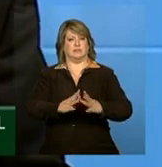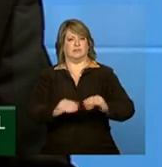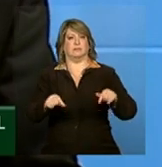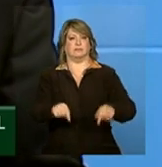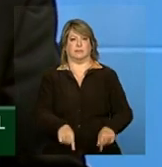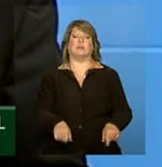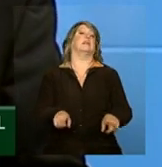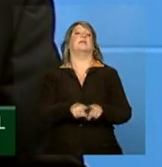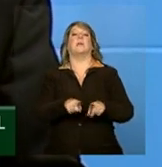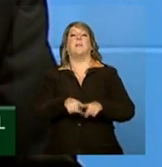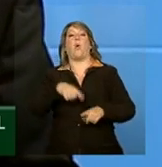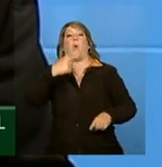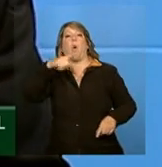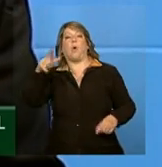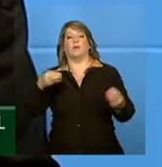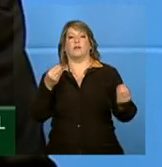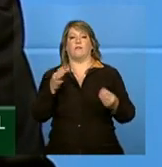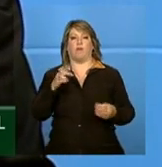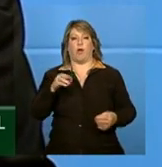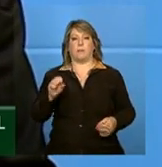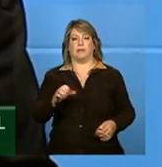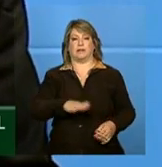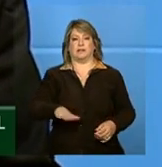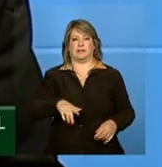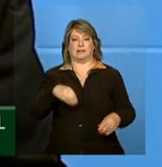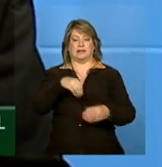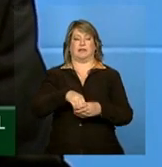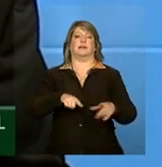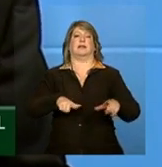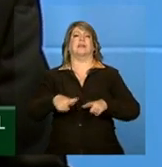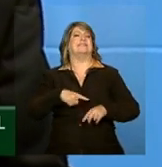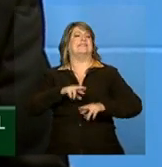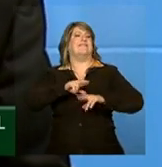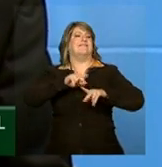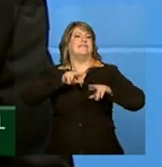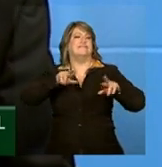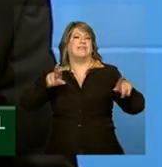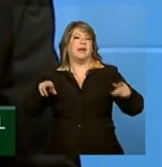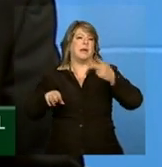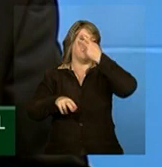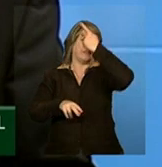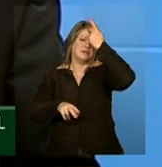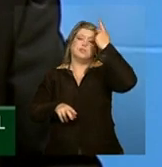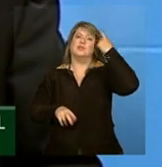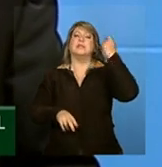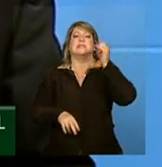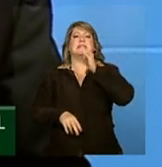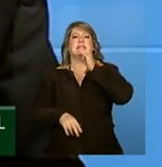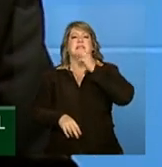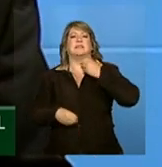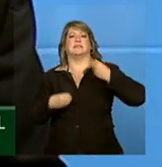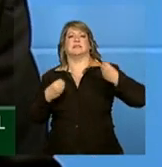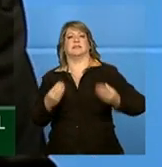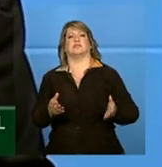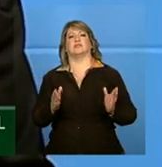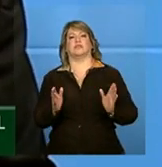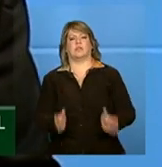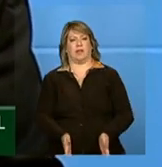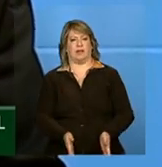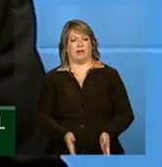como outras formas de crianças no trabalho. E são vários os exemplos dessa relação